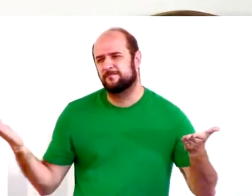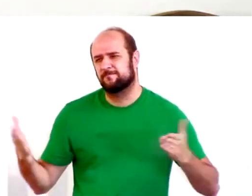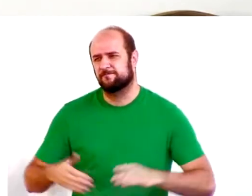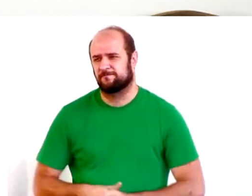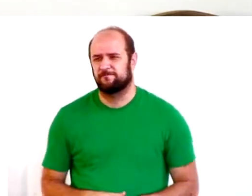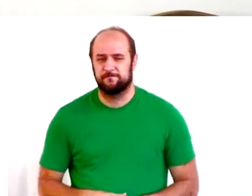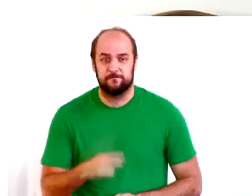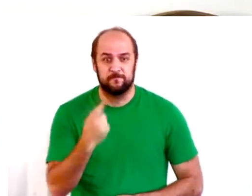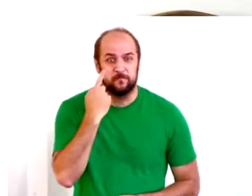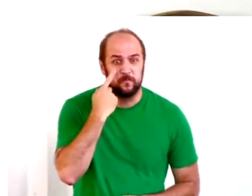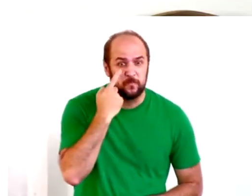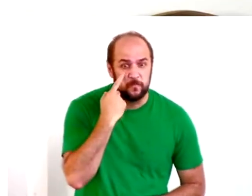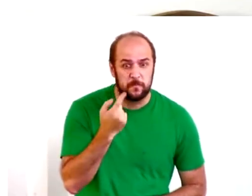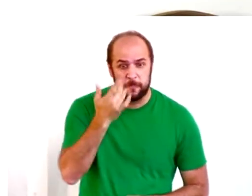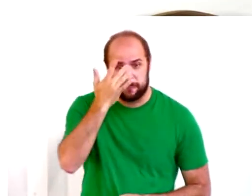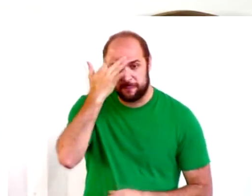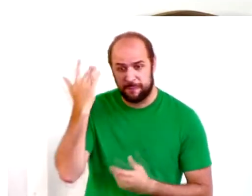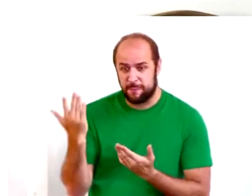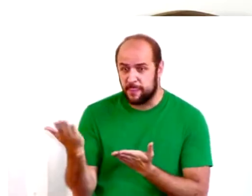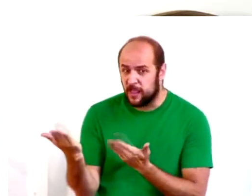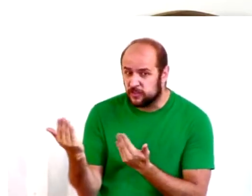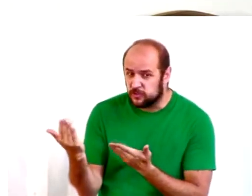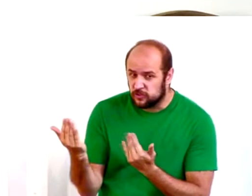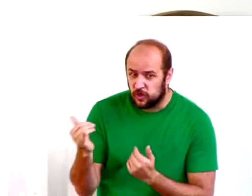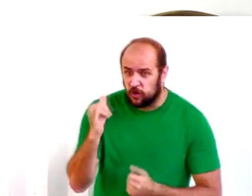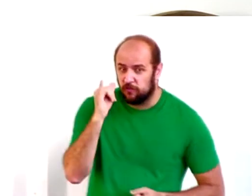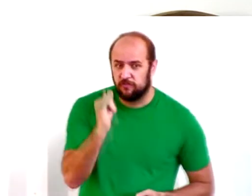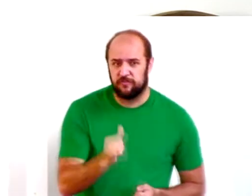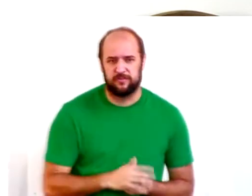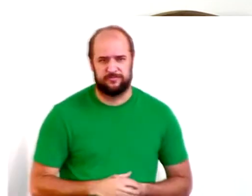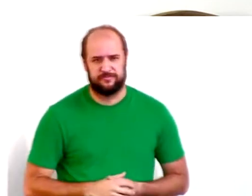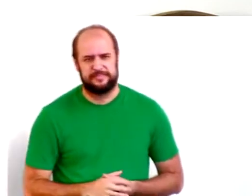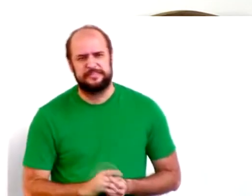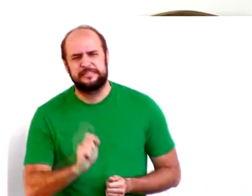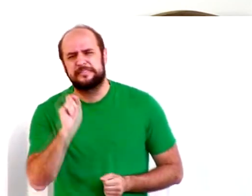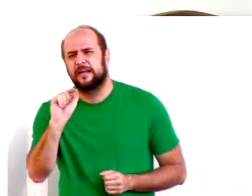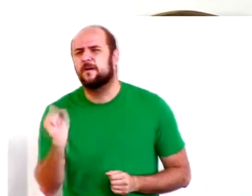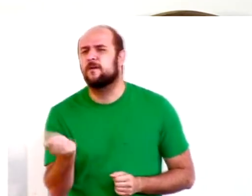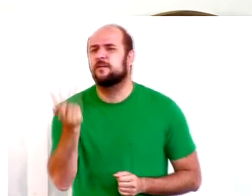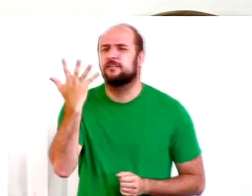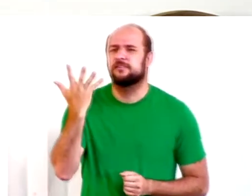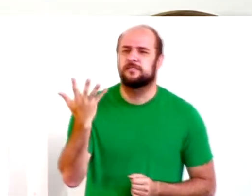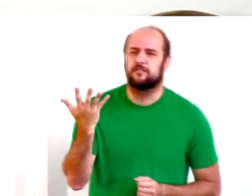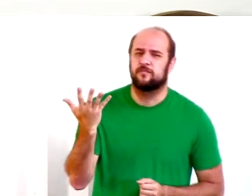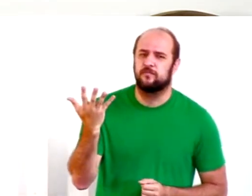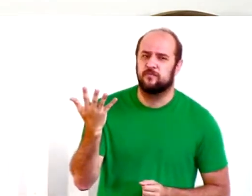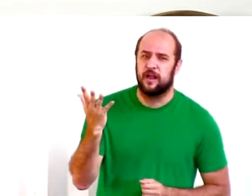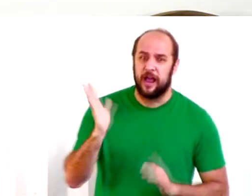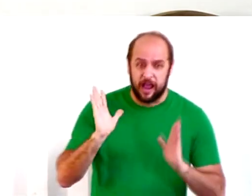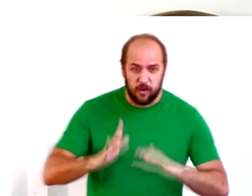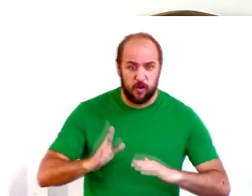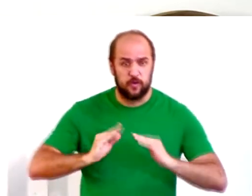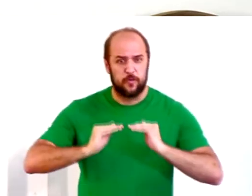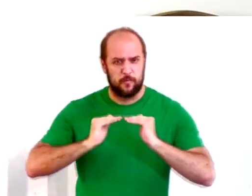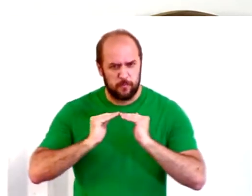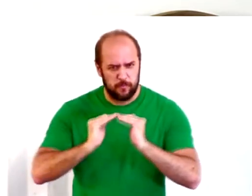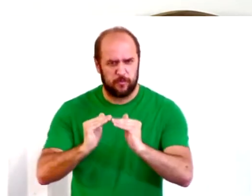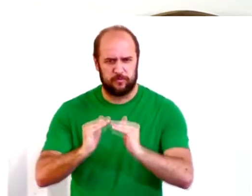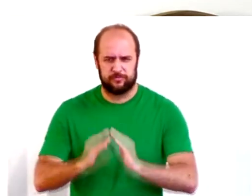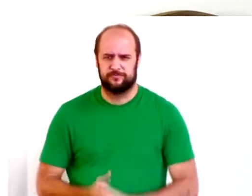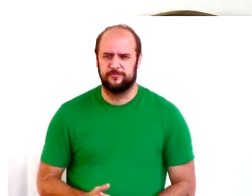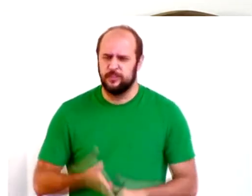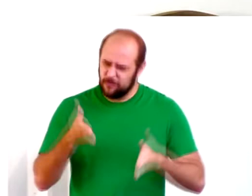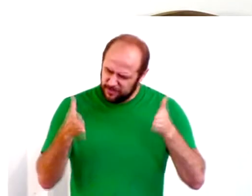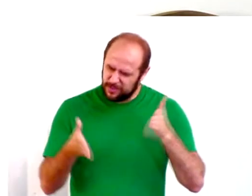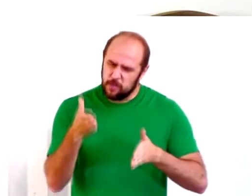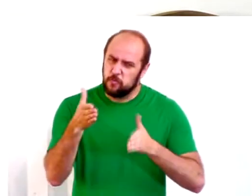mais novos, vejam que palavra é essa que se firmou e que se está cumprindo. Eu sei que os tempos mudam, mas